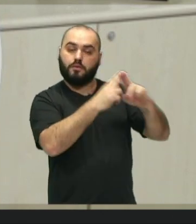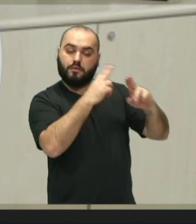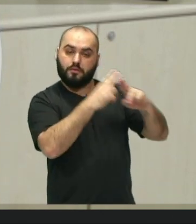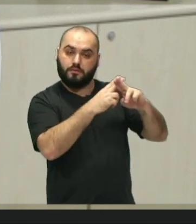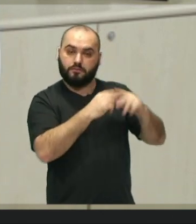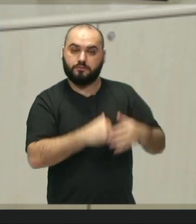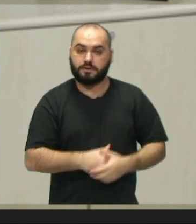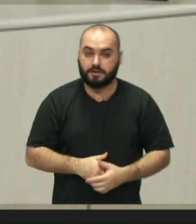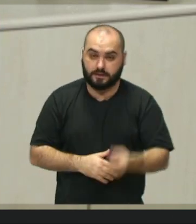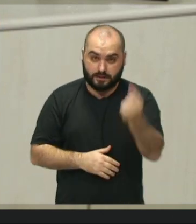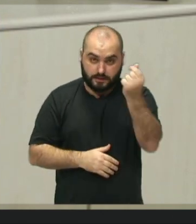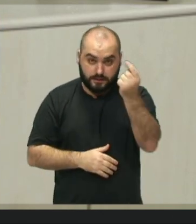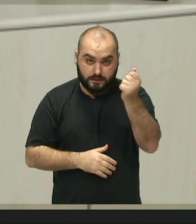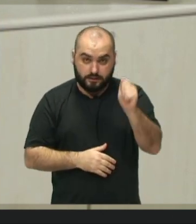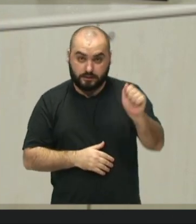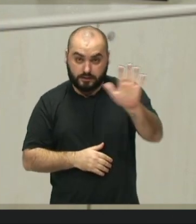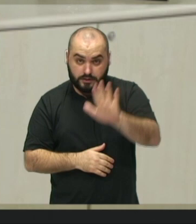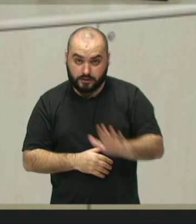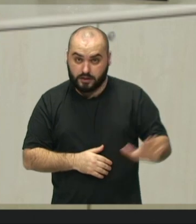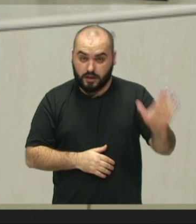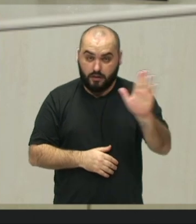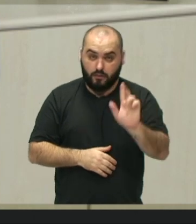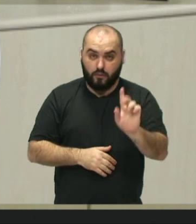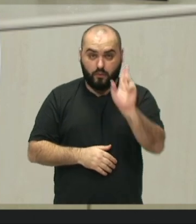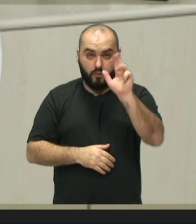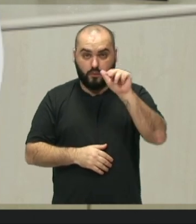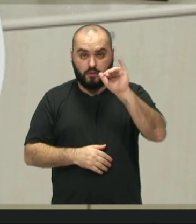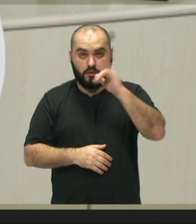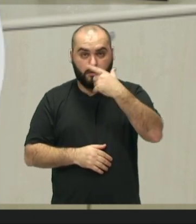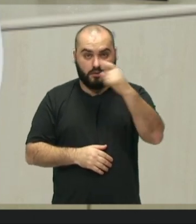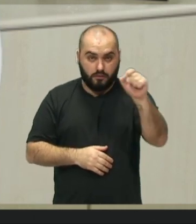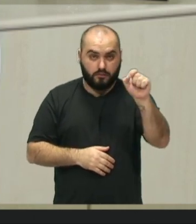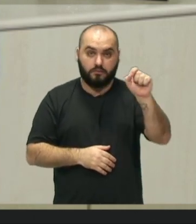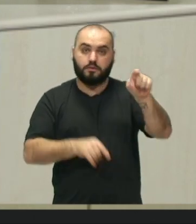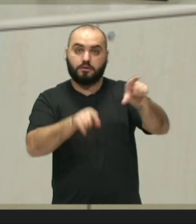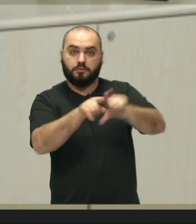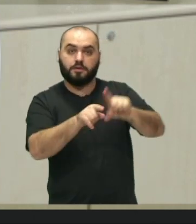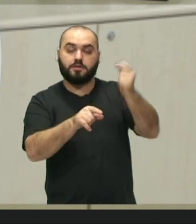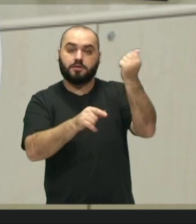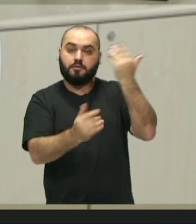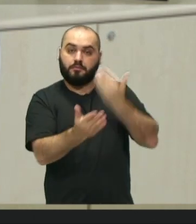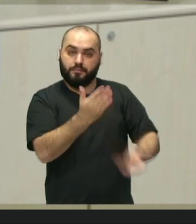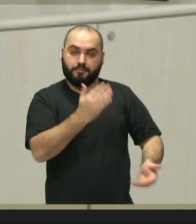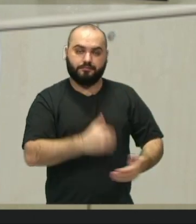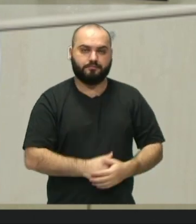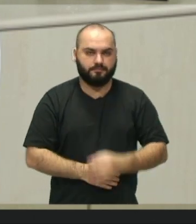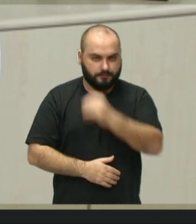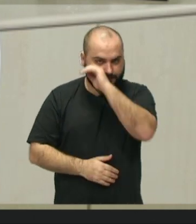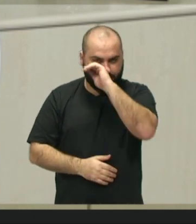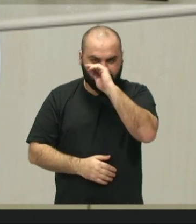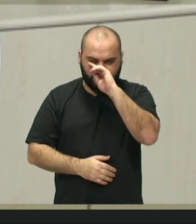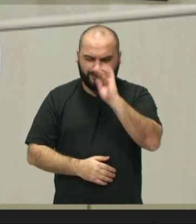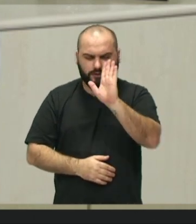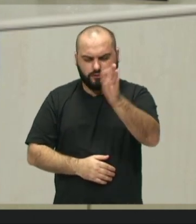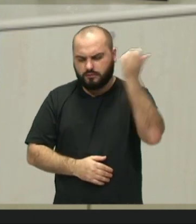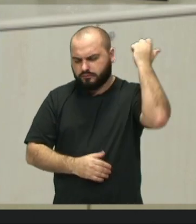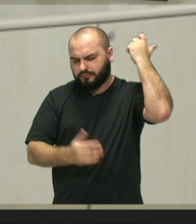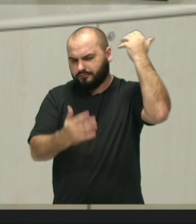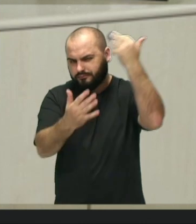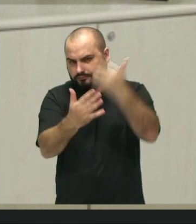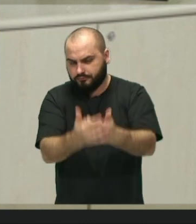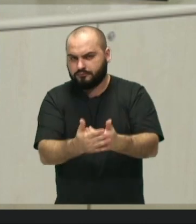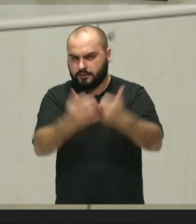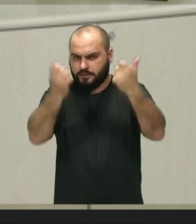recursos do Orçamento Geral da União e recursos a fundo perdido, né? Então, fazendo um breve histórico do saneamento aqui no município de Itajaí,